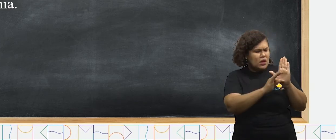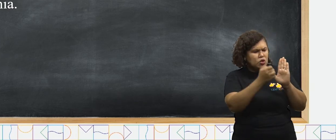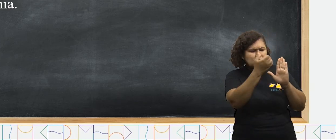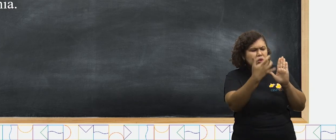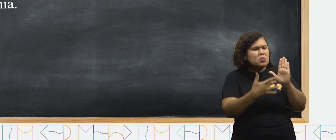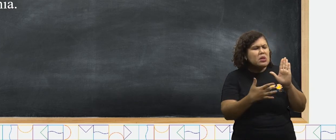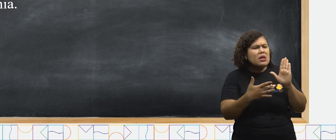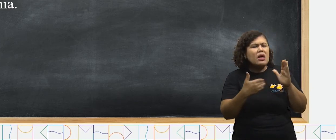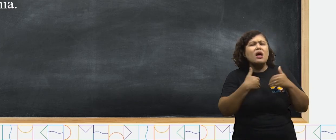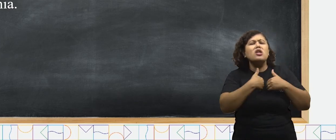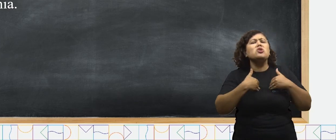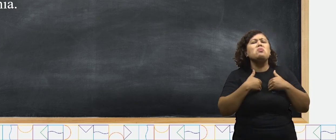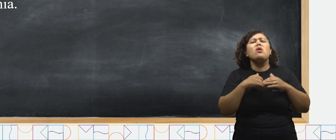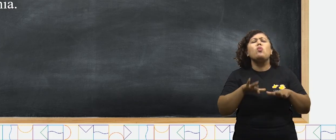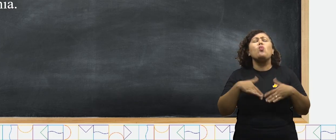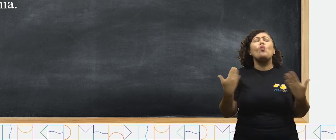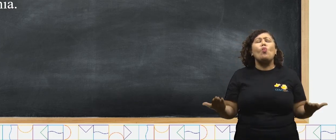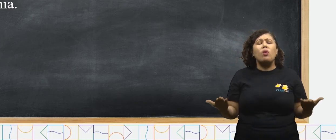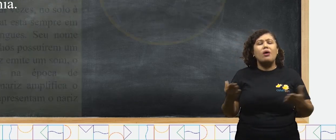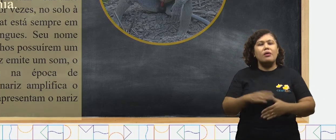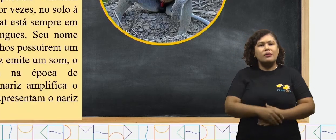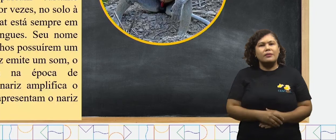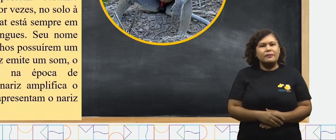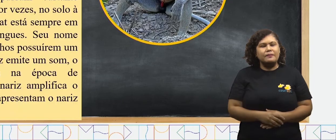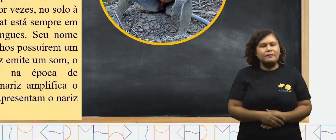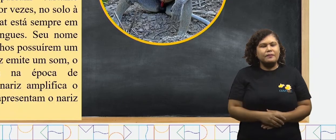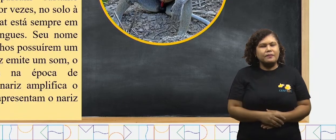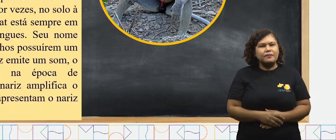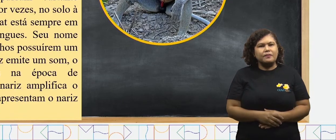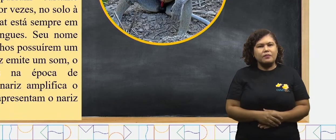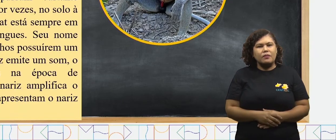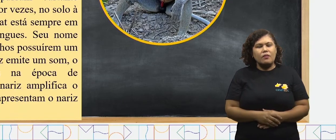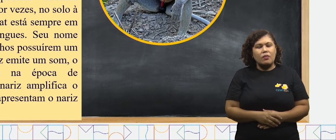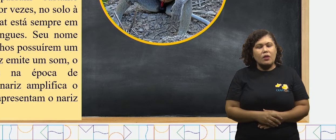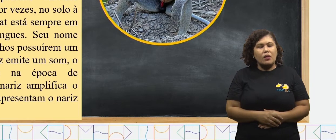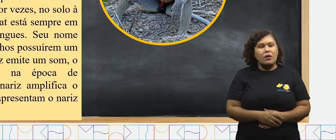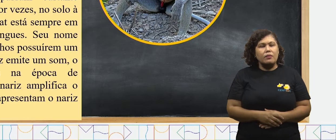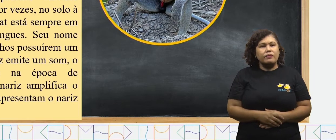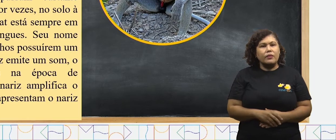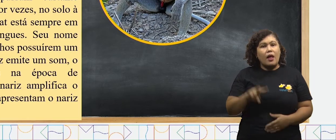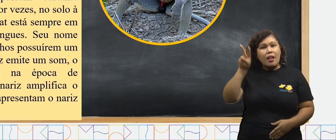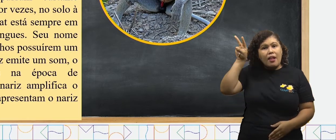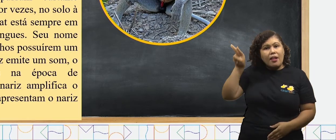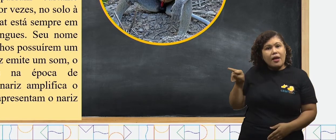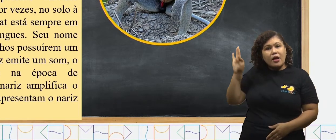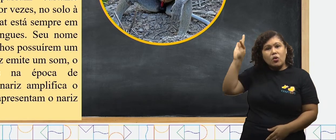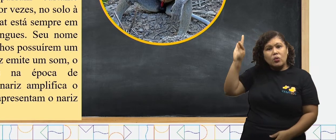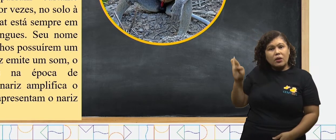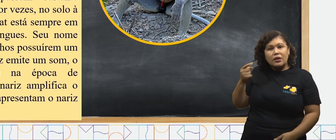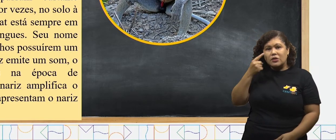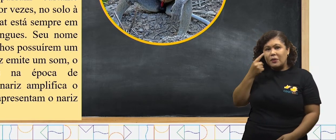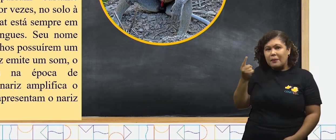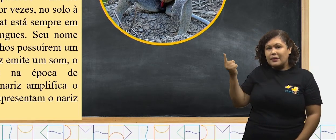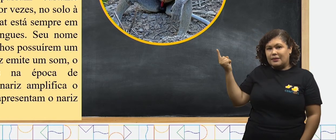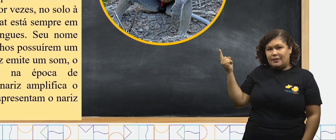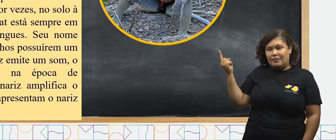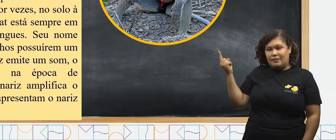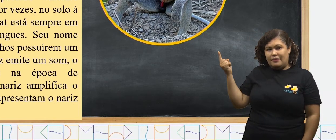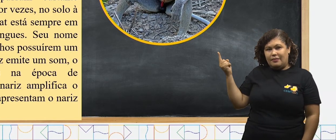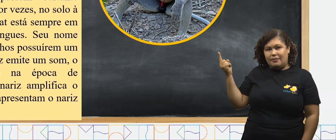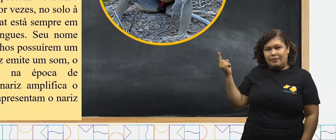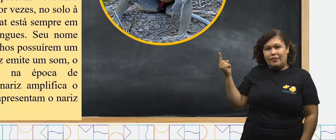o texto nos traz informações? Olhem aí o que está escrito no primeiro parágrafo.